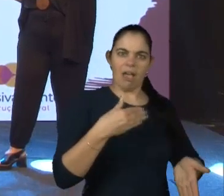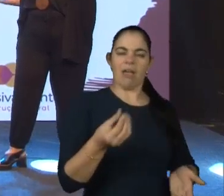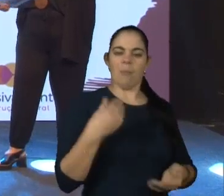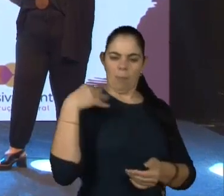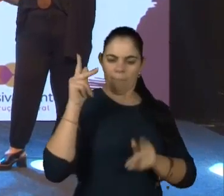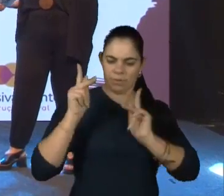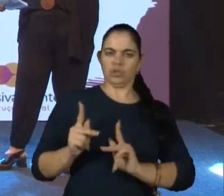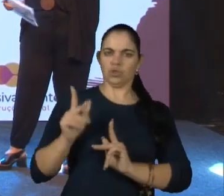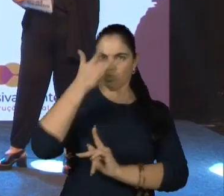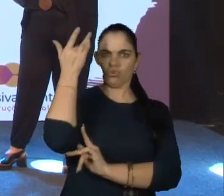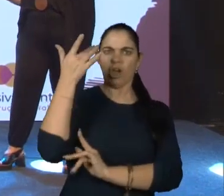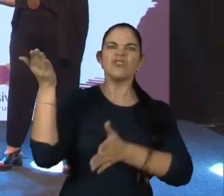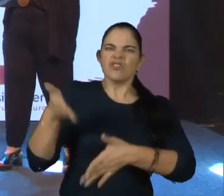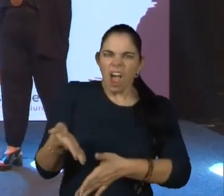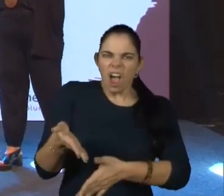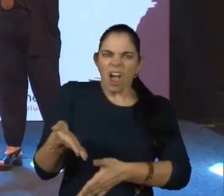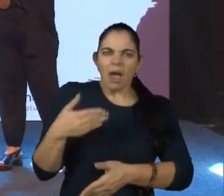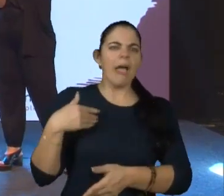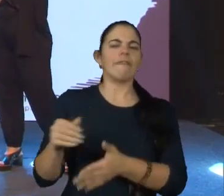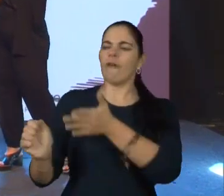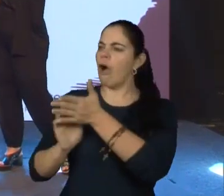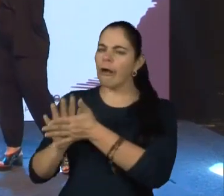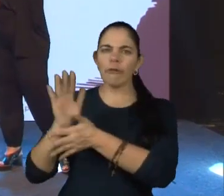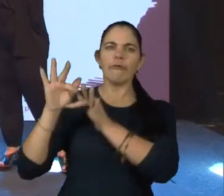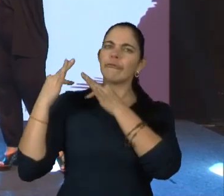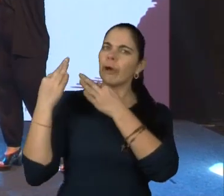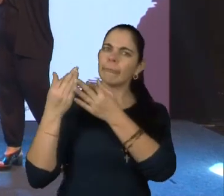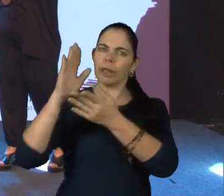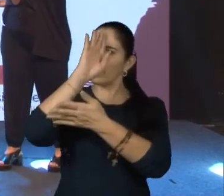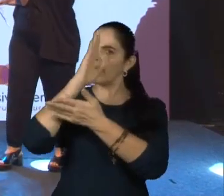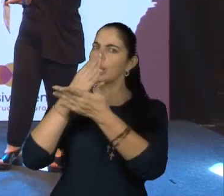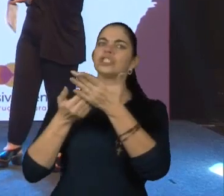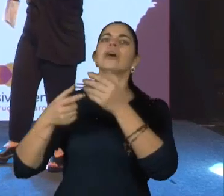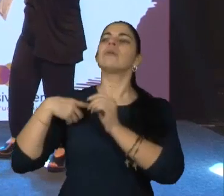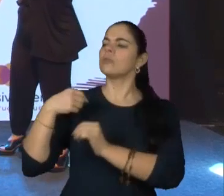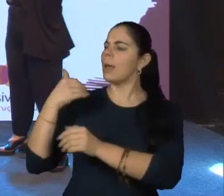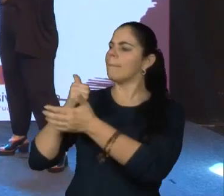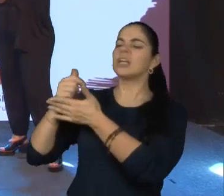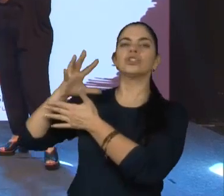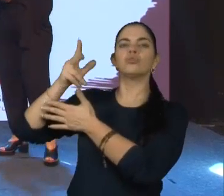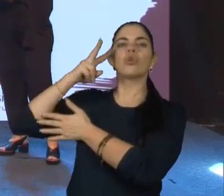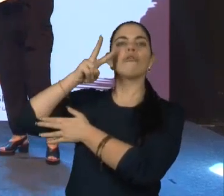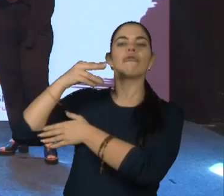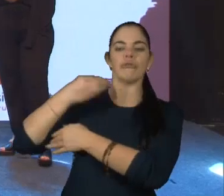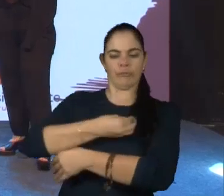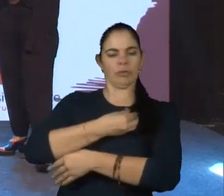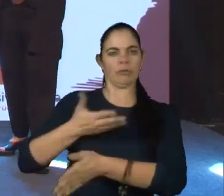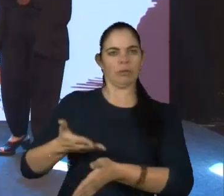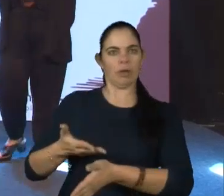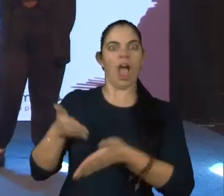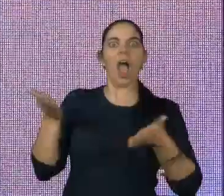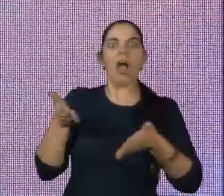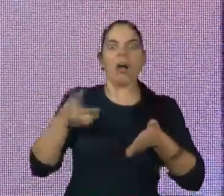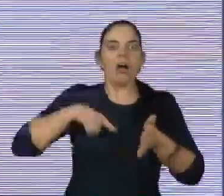já tinha construído os meus valores, as minhas crenças baseadas nos outros. E aí eu pergunto para vocês, e agora eu